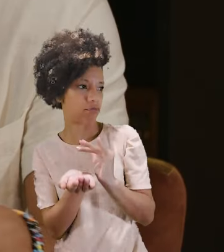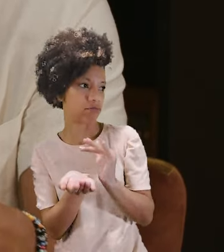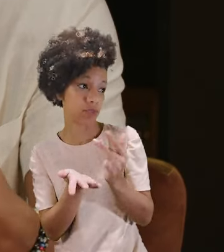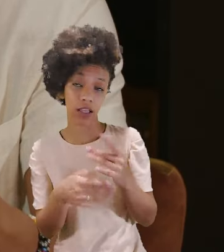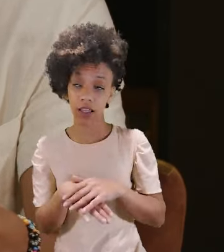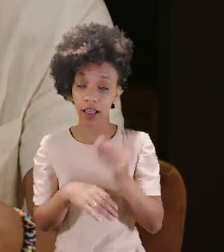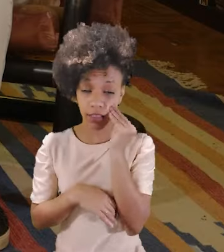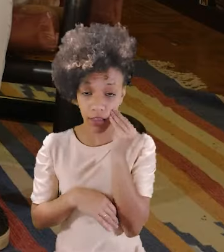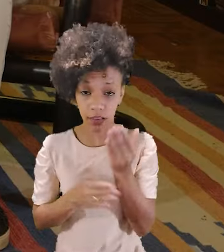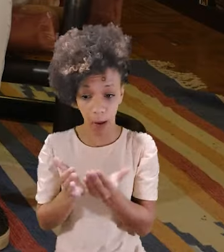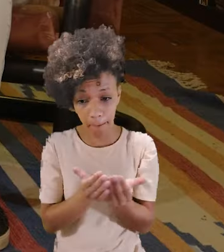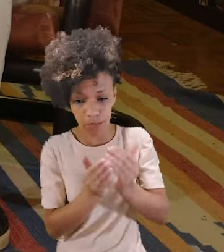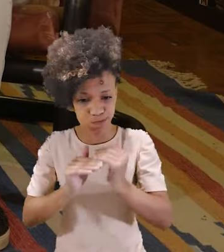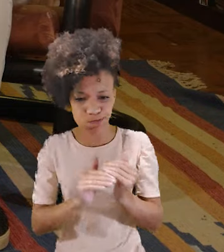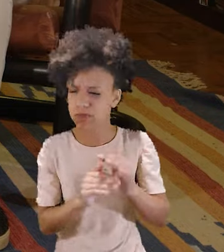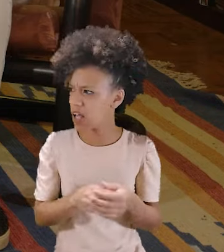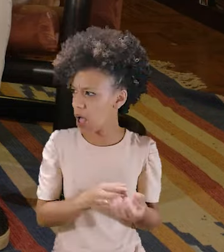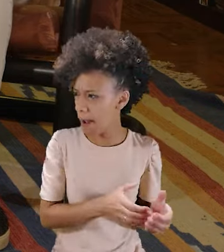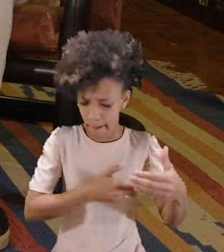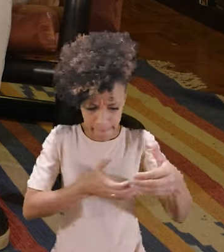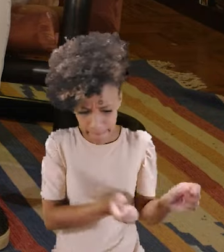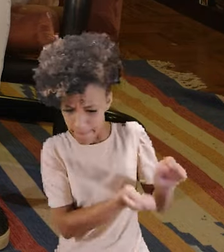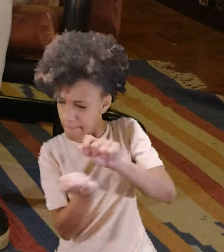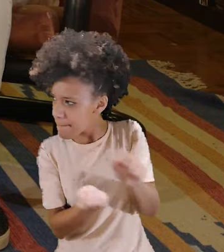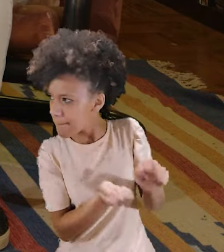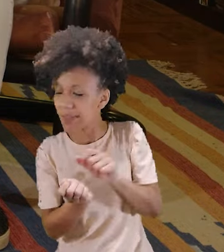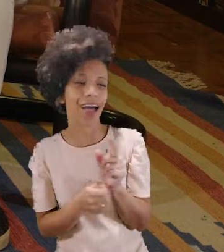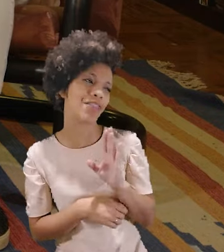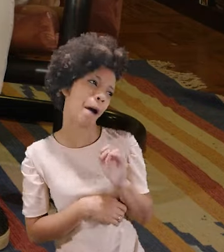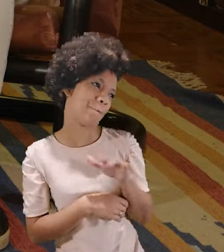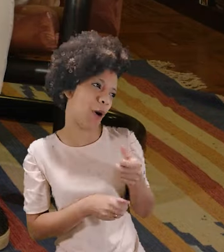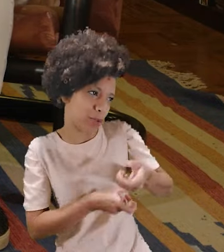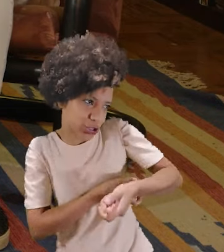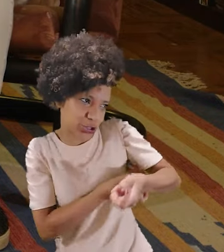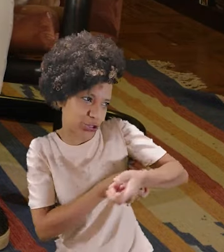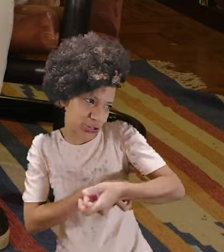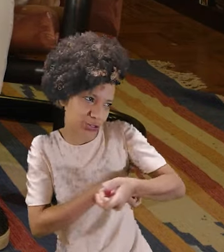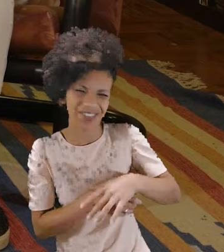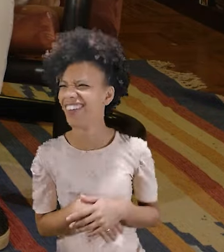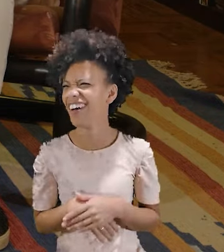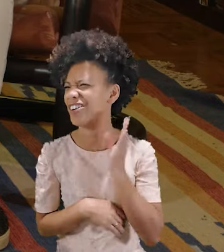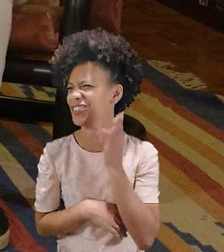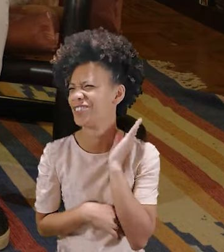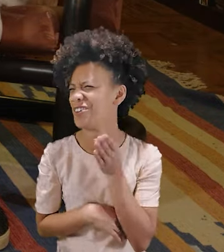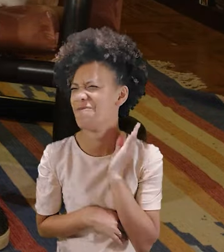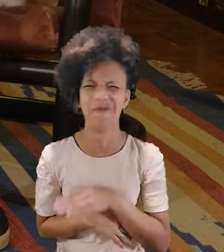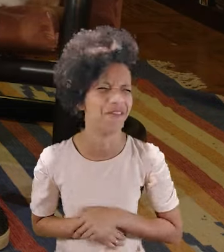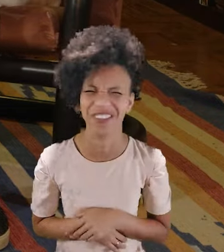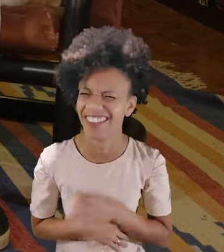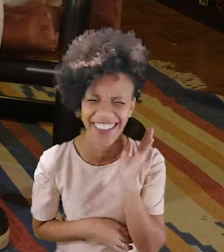então aí fiquei tipo a gente tá se mexendo nos balde é uma bomba no caso ali tá mas eu sou muito